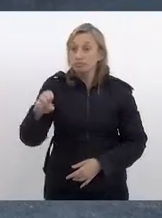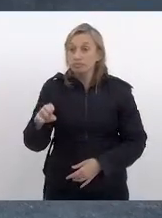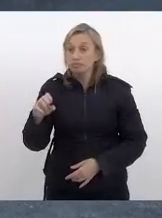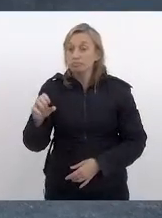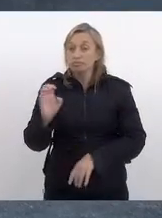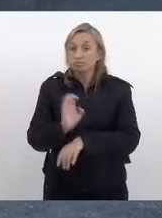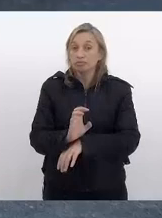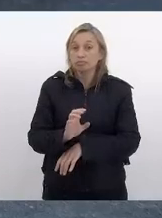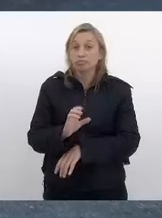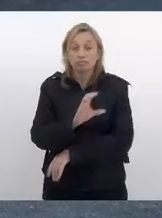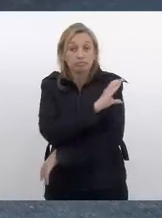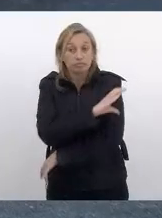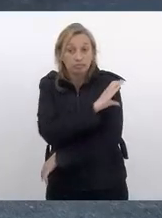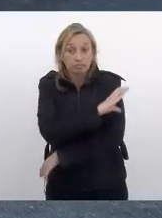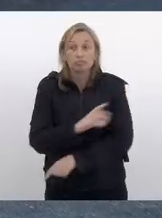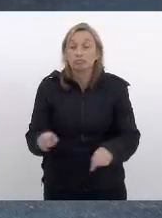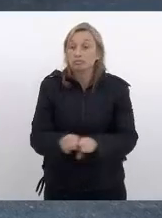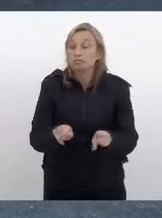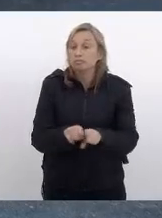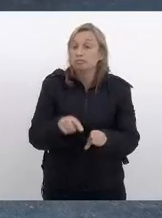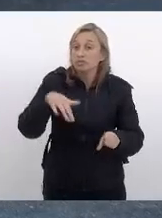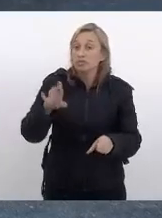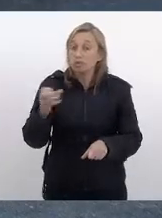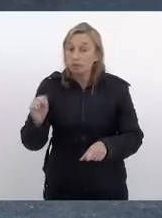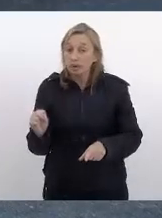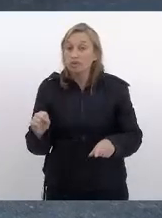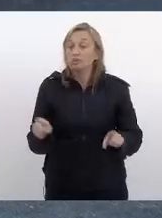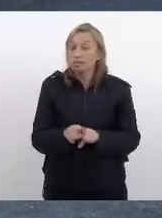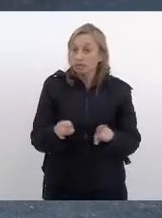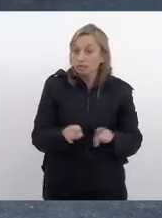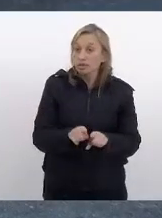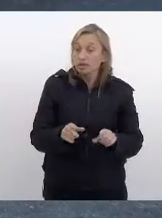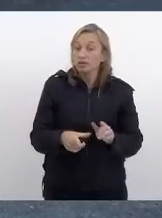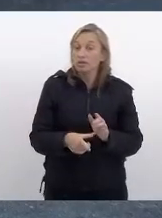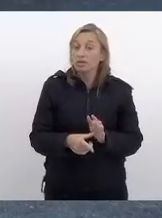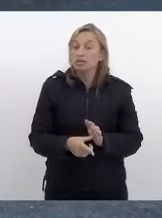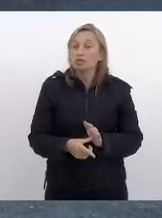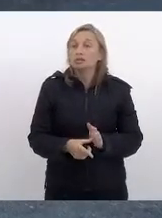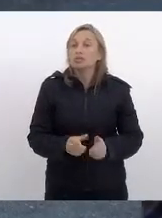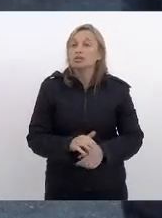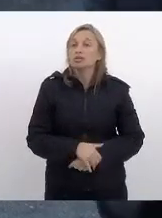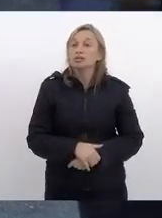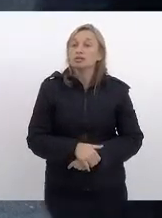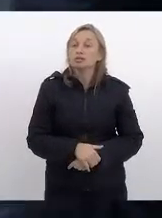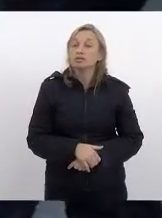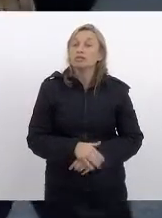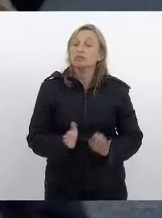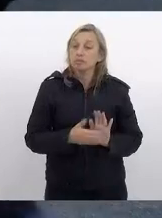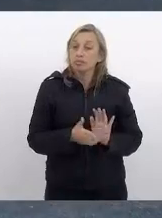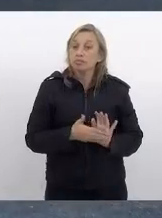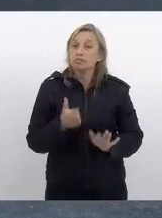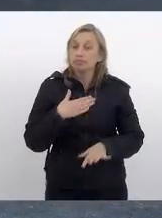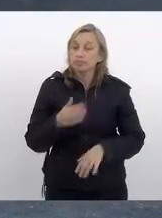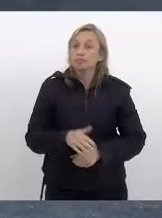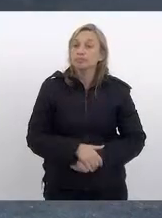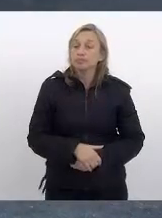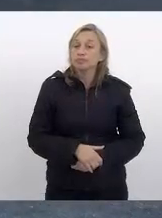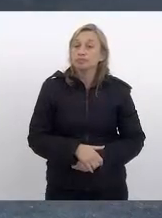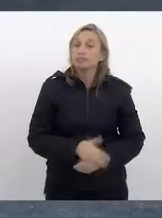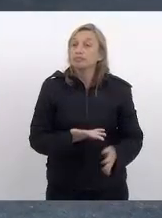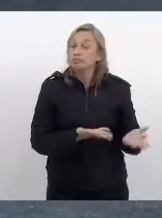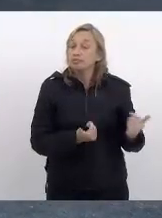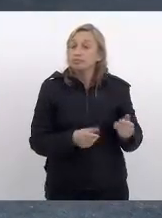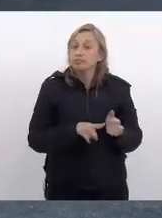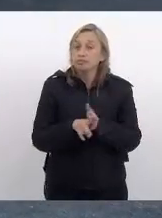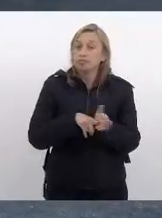em Campos e do Marcos Rodrigo que o homenageado anterior ão a Nilza porque eu também propus que é um